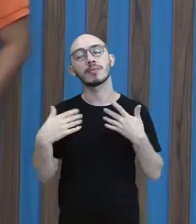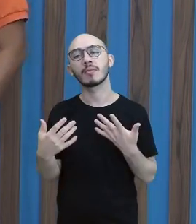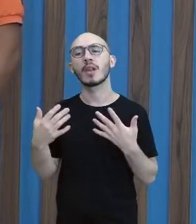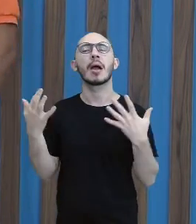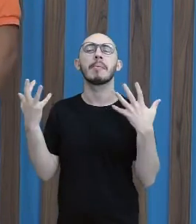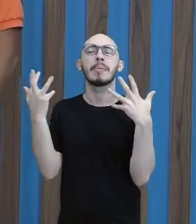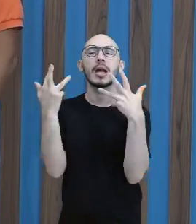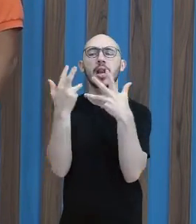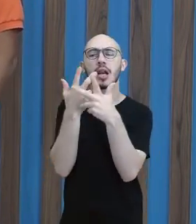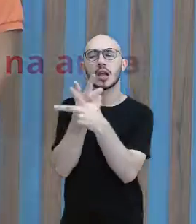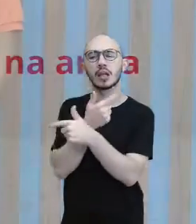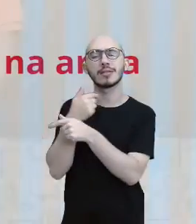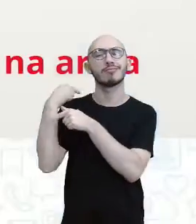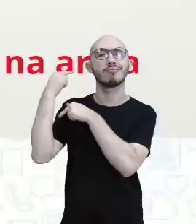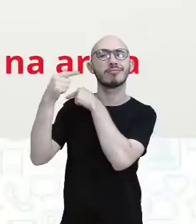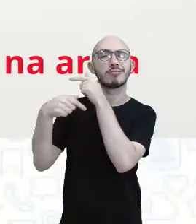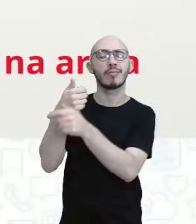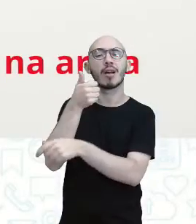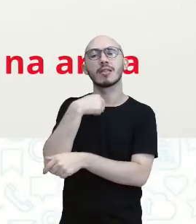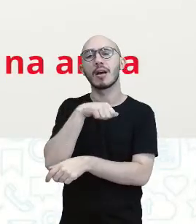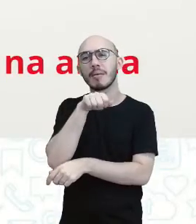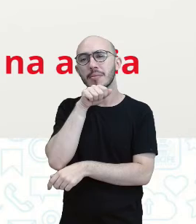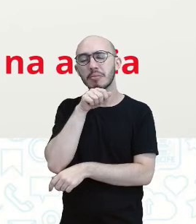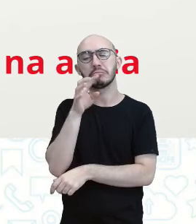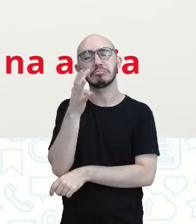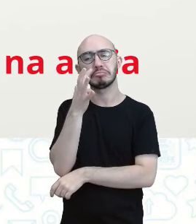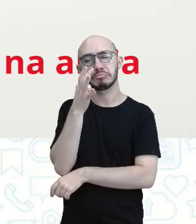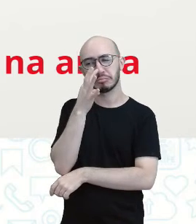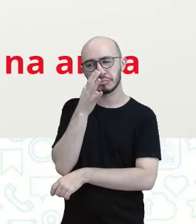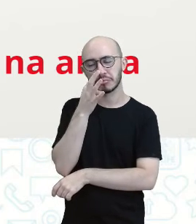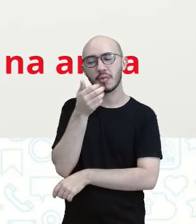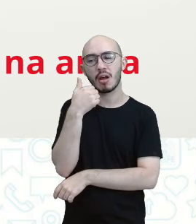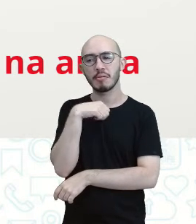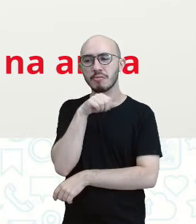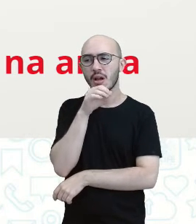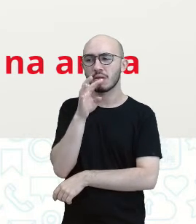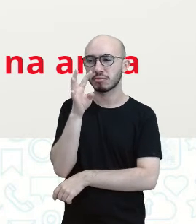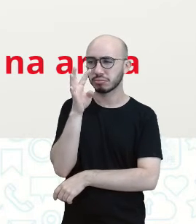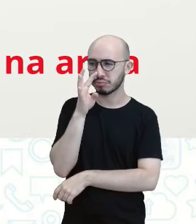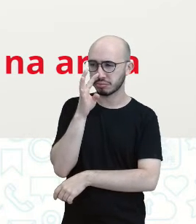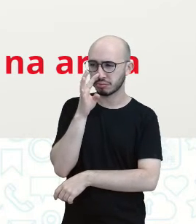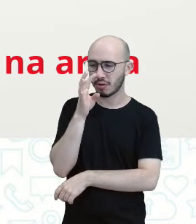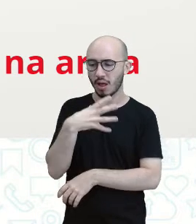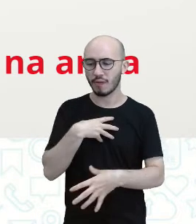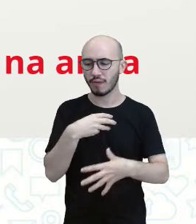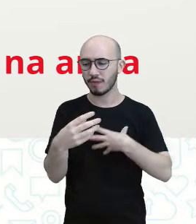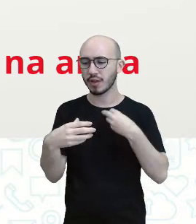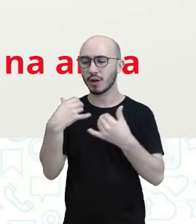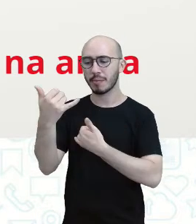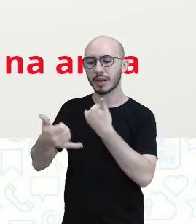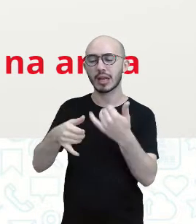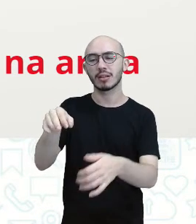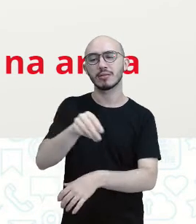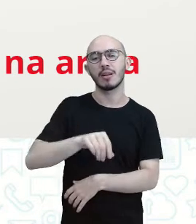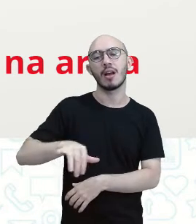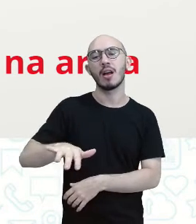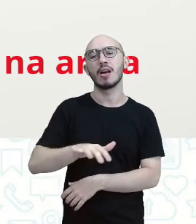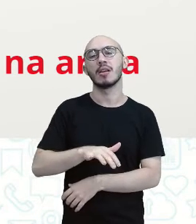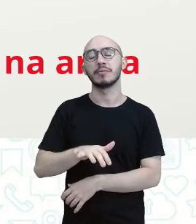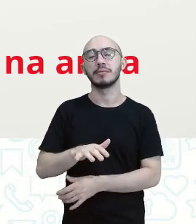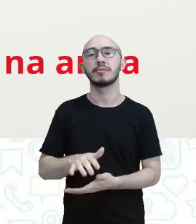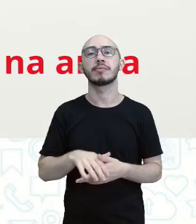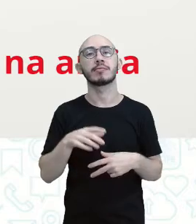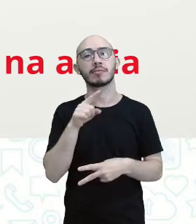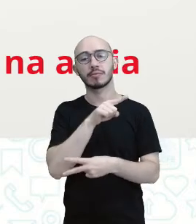era motivo de admiração. A mãe observava os filhos brincando na areia. Aqui eu trouxe dois